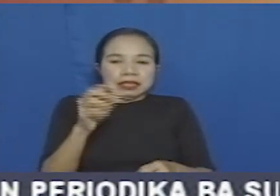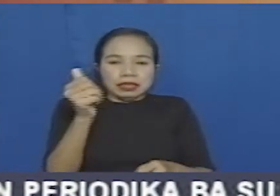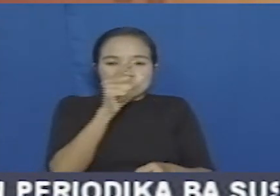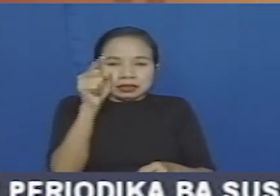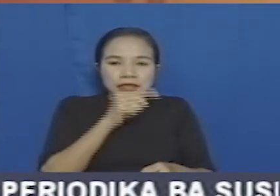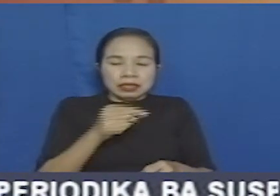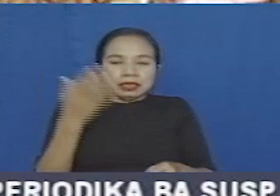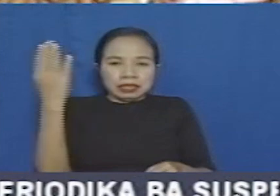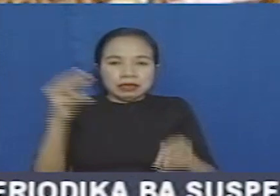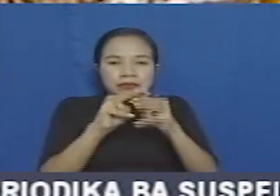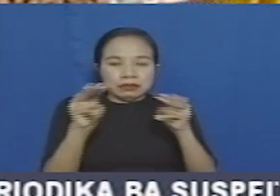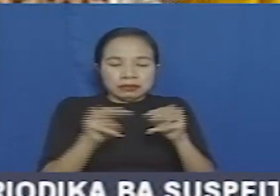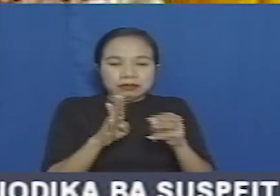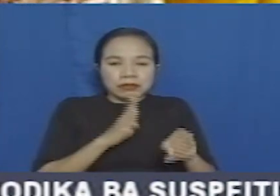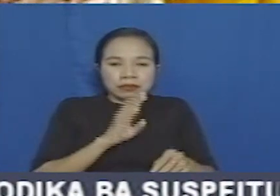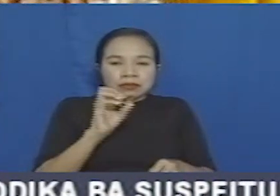Bobonaro.